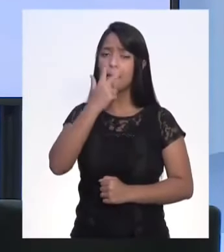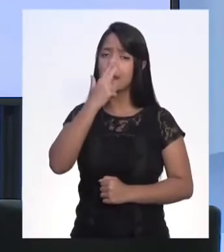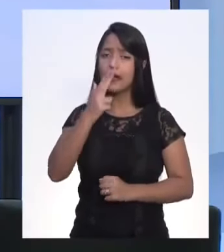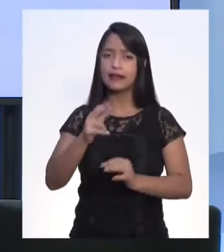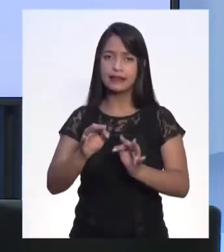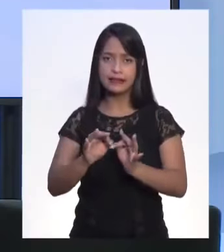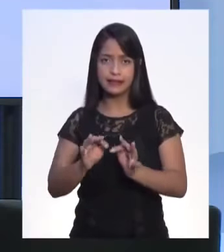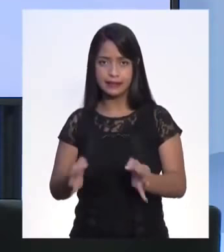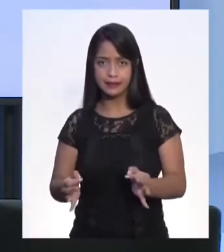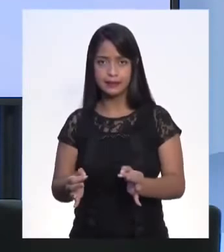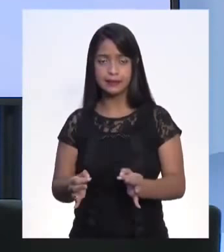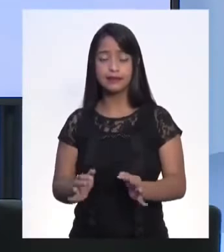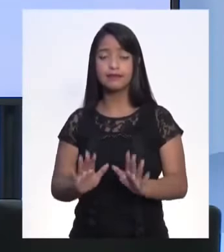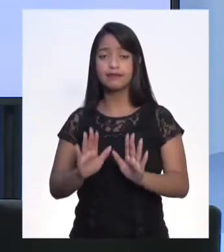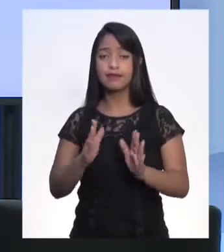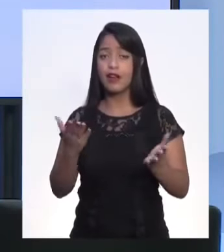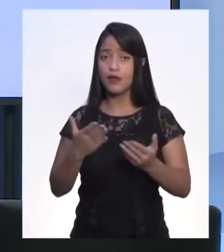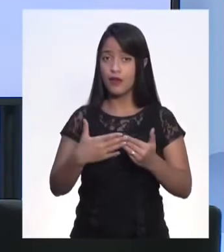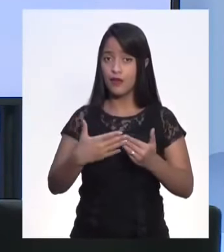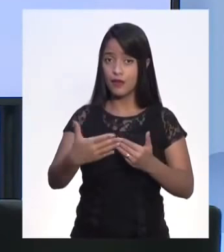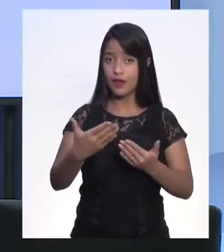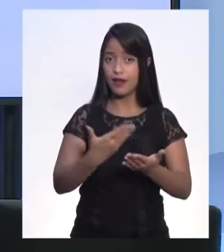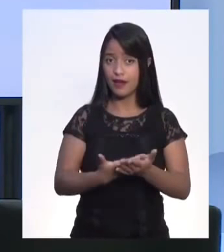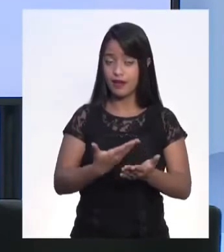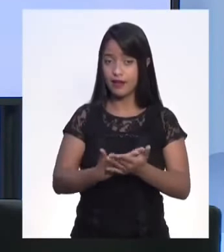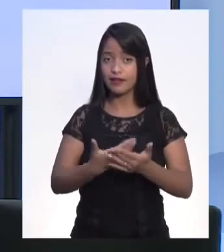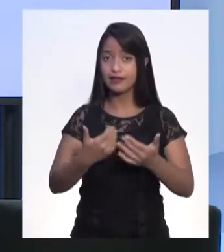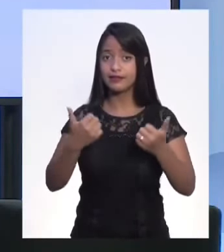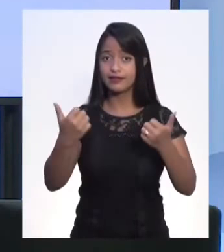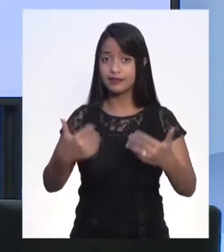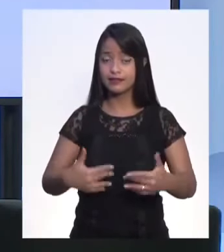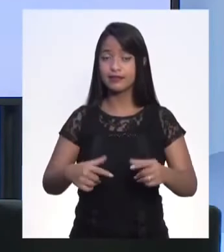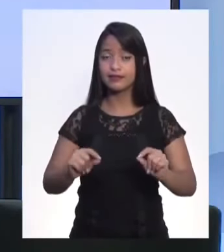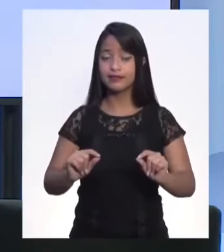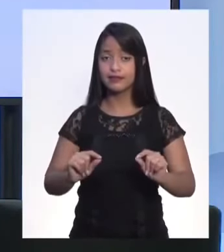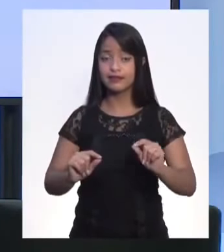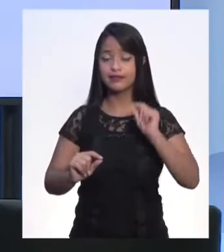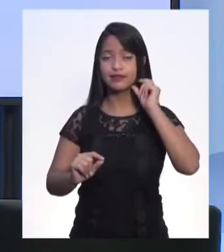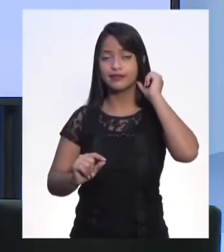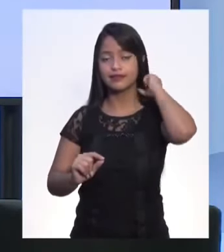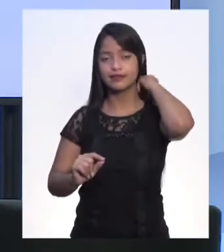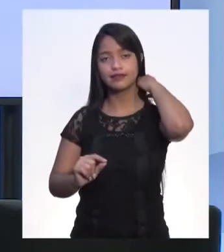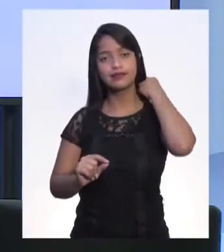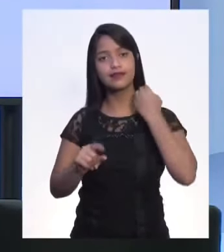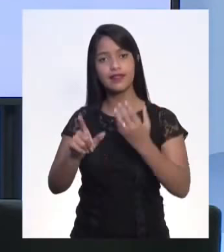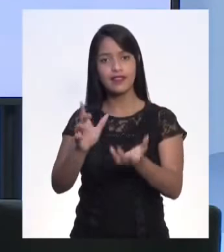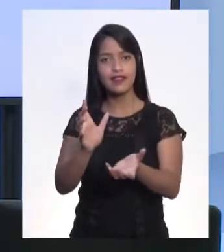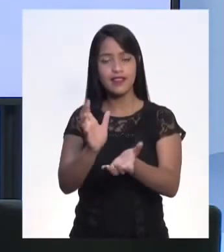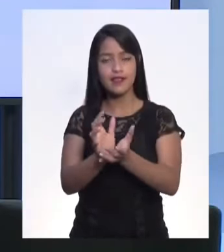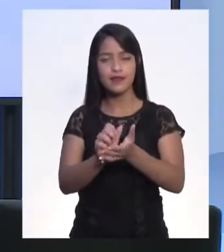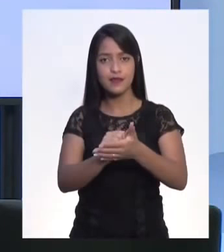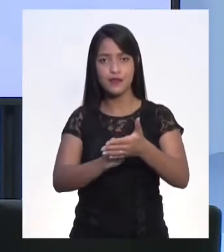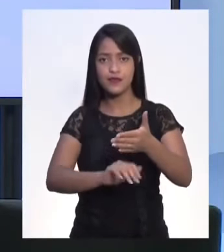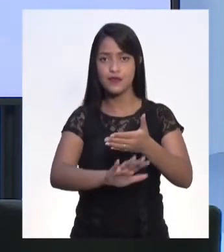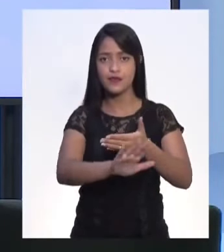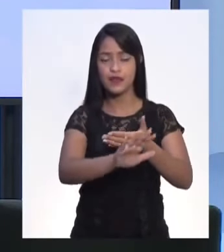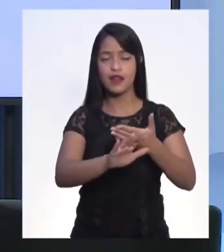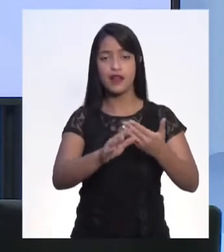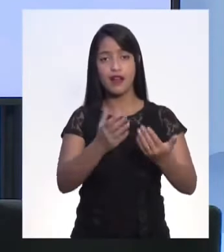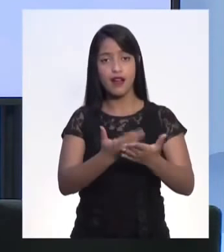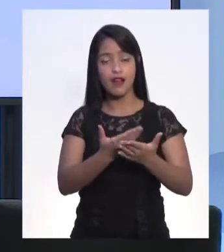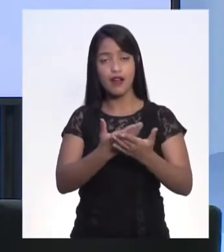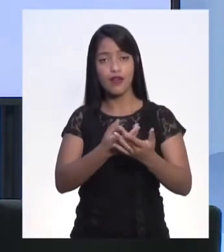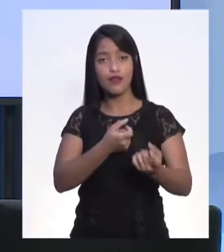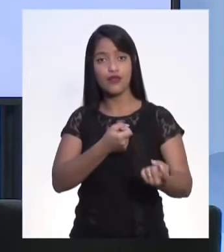aparentemente simples mas essa aula para vocês terem uma ideia ela me foi devolvido pelo pela equipe curricular por